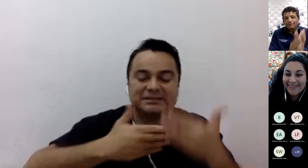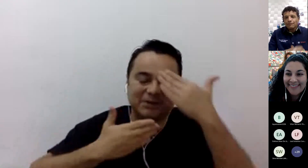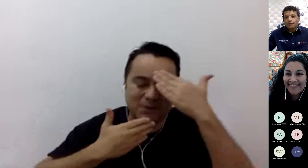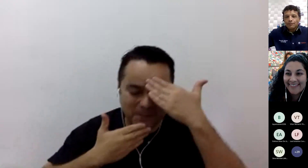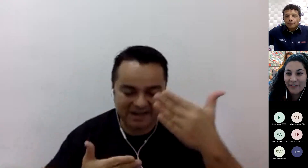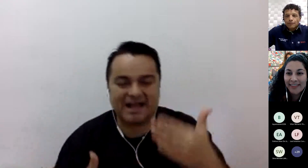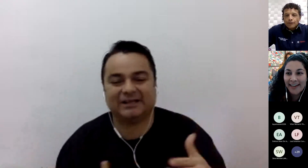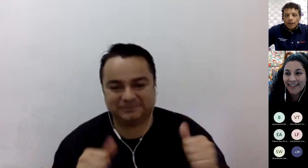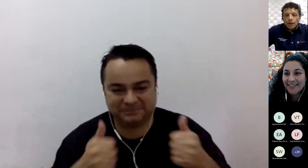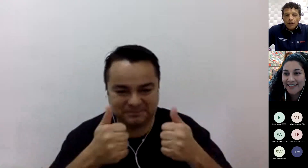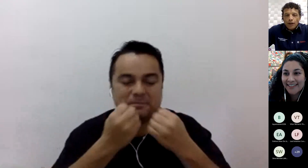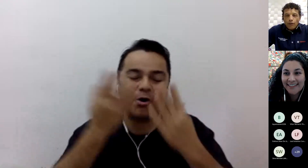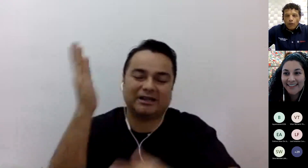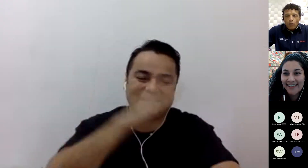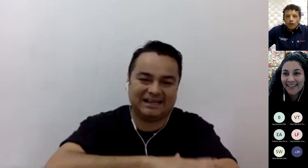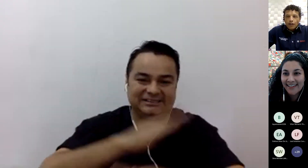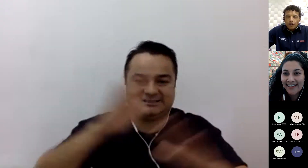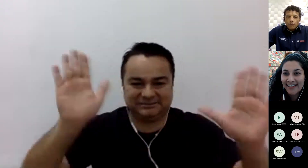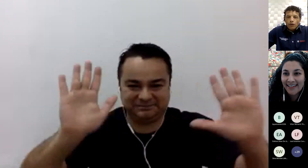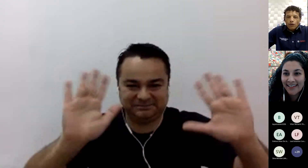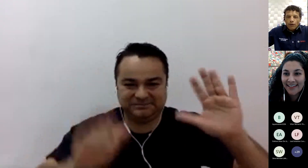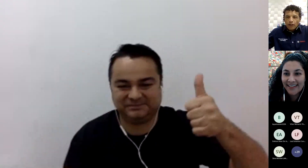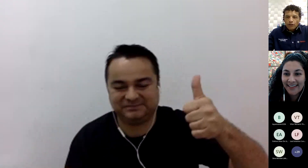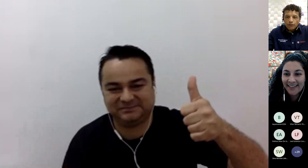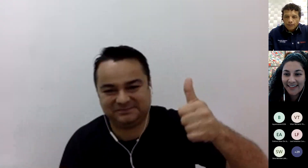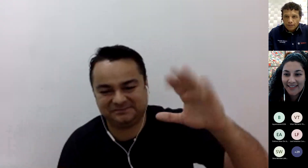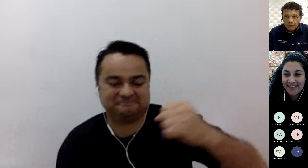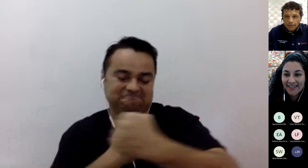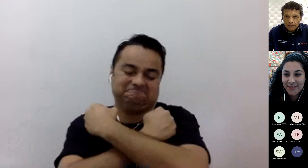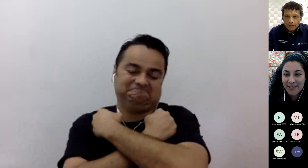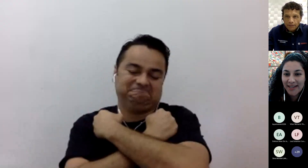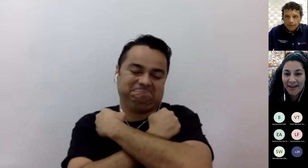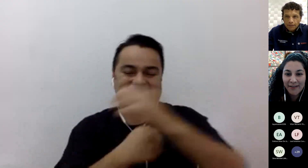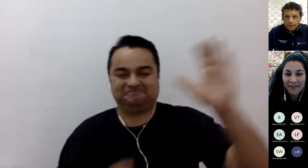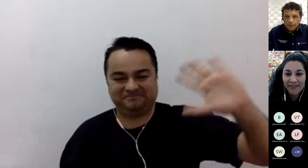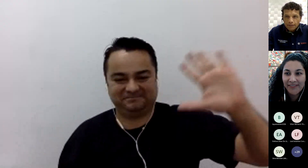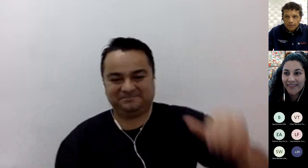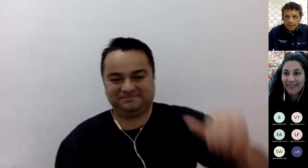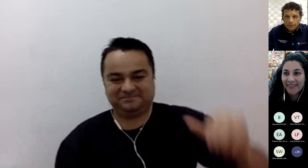mundo. Boa tarde. Boa tarde, pessoal. Um abraço. Tchau, tchau.